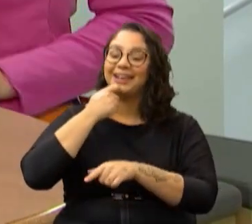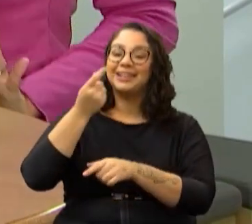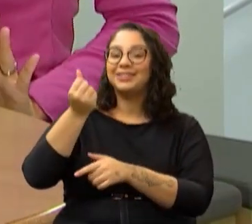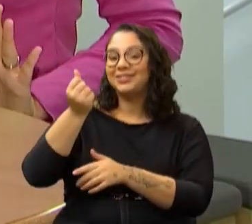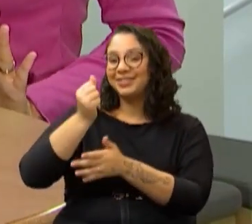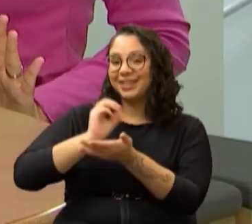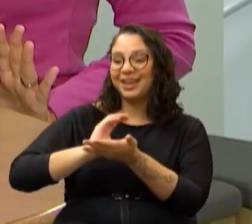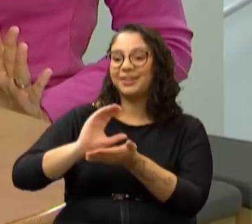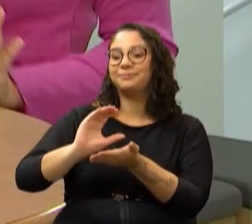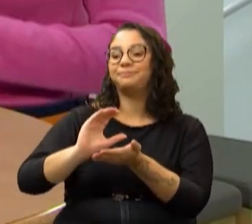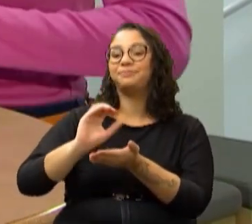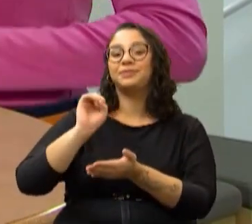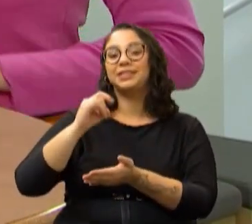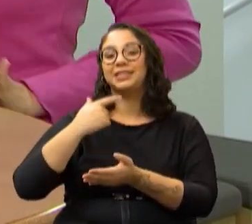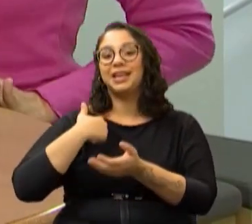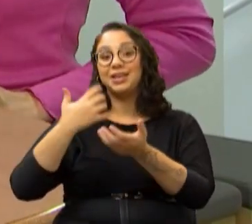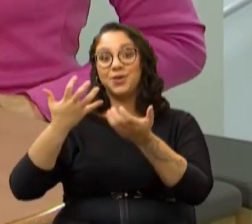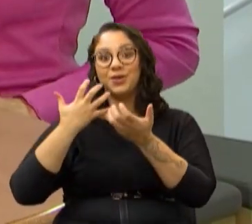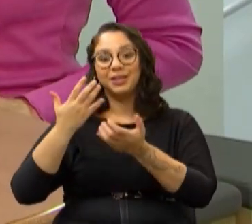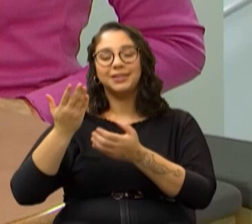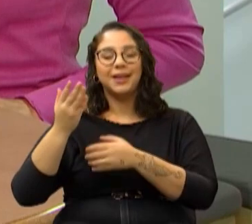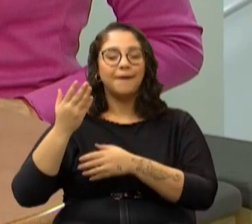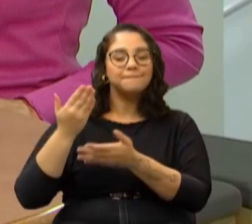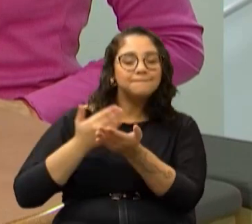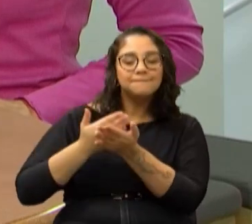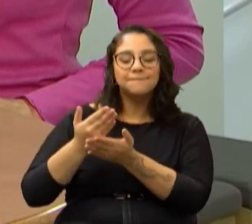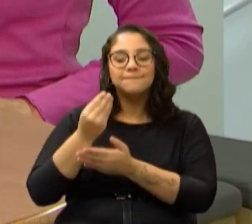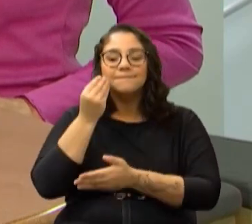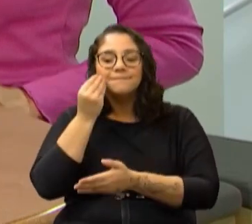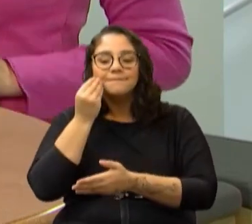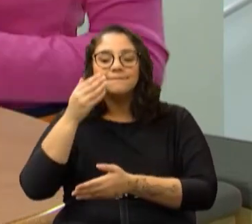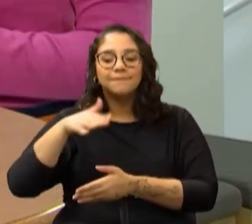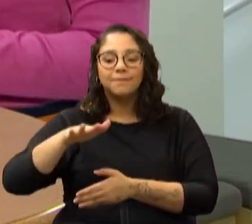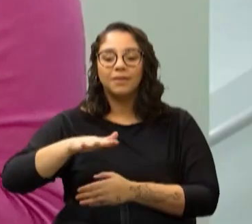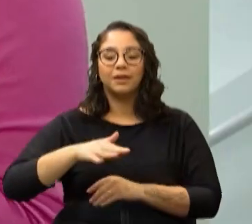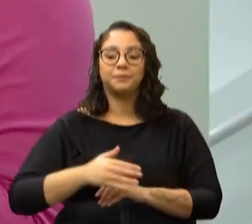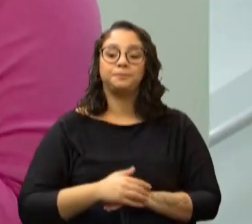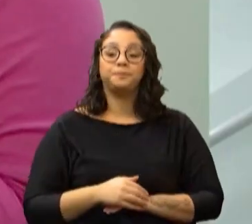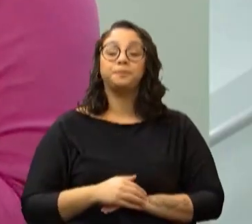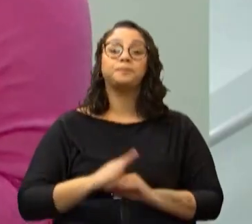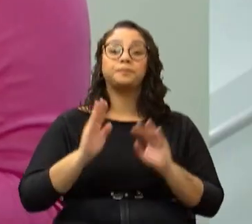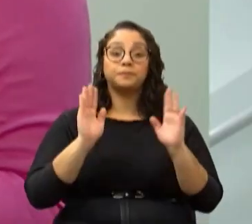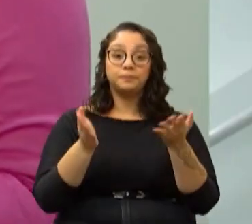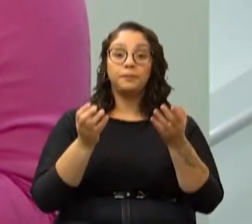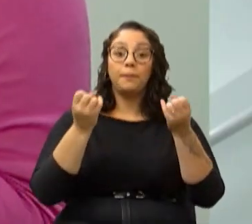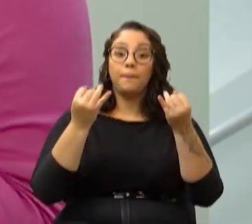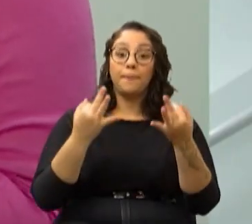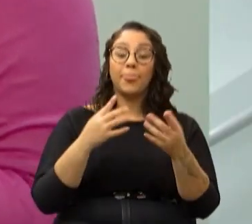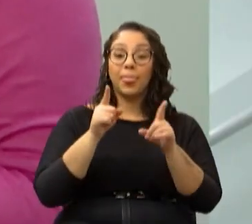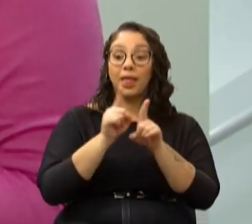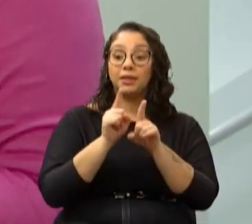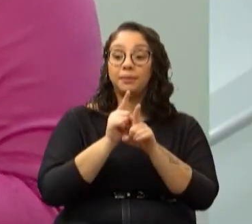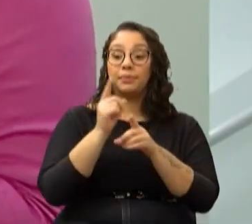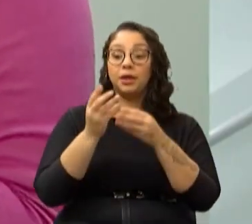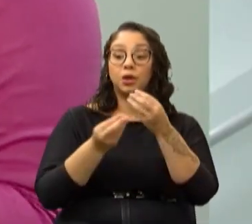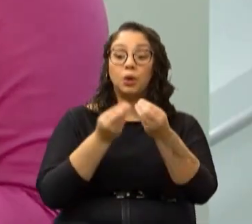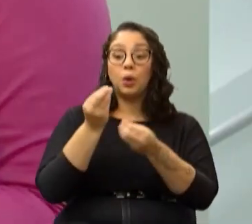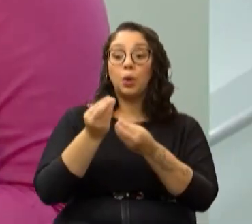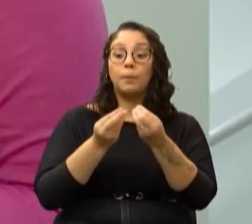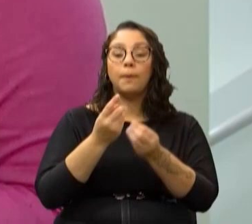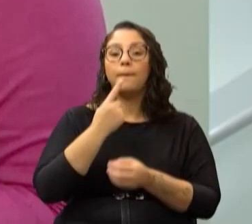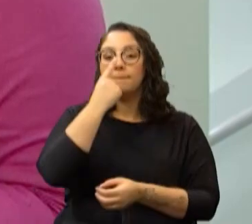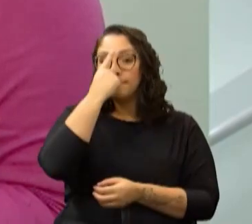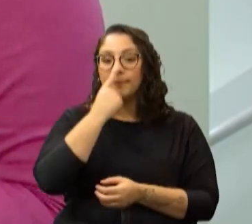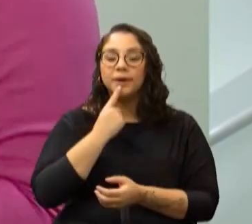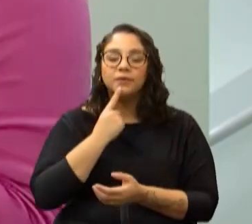para eu aplicar esse meu dinheiro, se eu quiser me aventurar nesse ponto aí. E a gente falou de como começar,